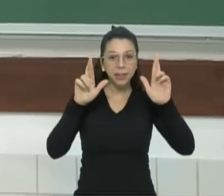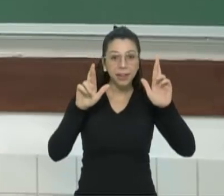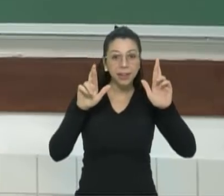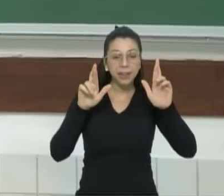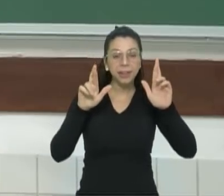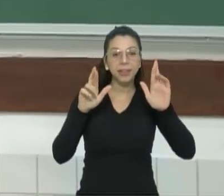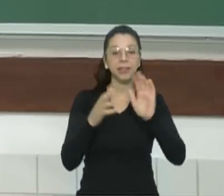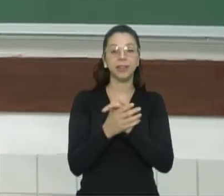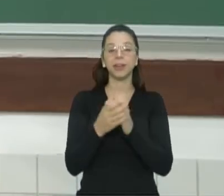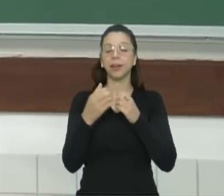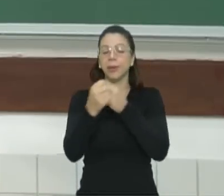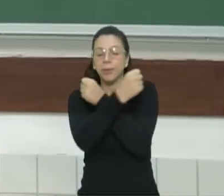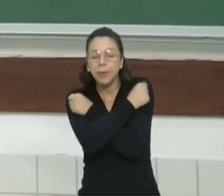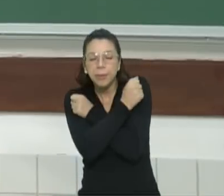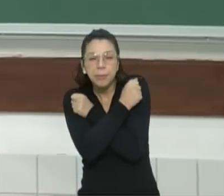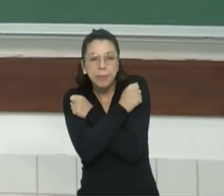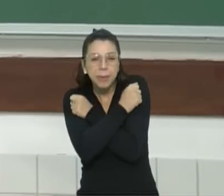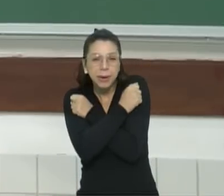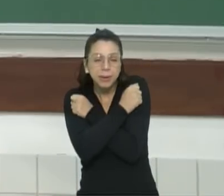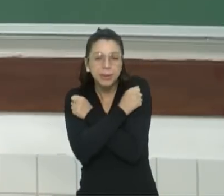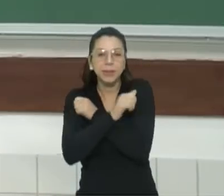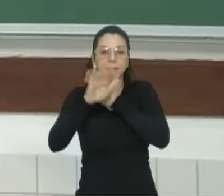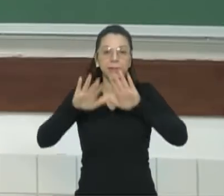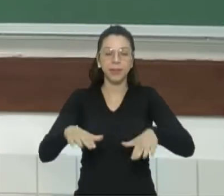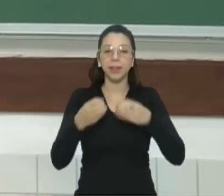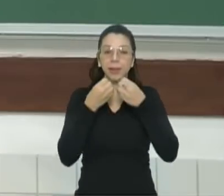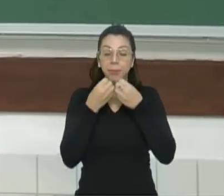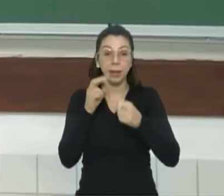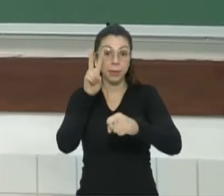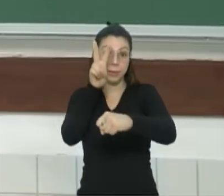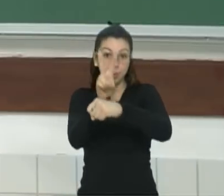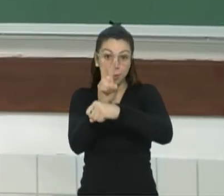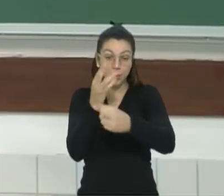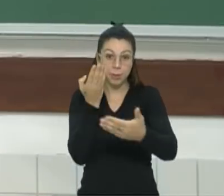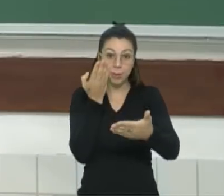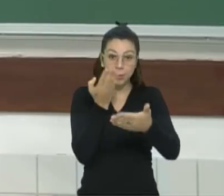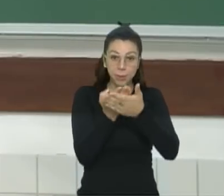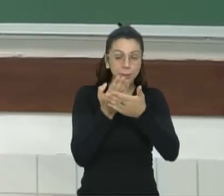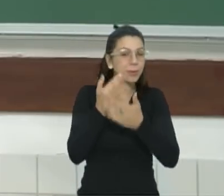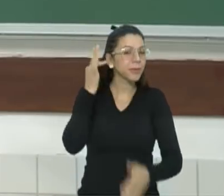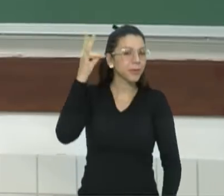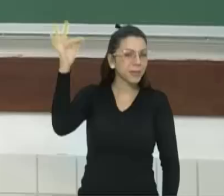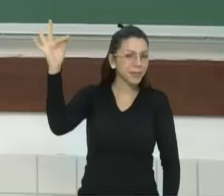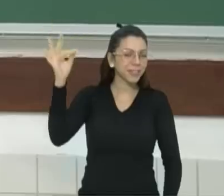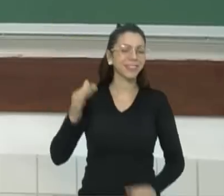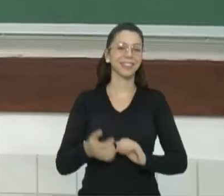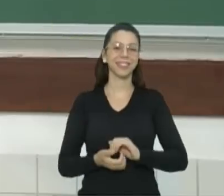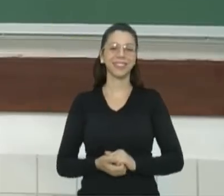lado da telinha um forte abraço e fiquem bem. Se cuidem e estudem filosofia.